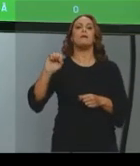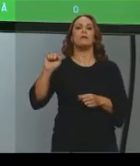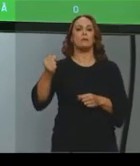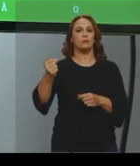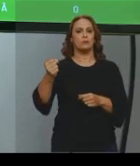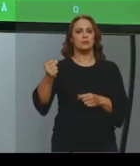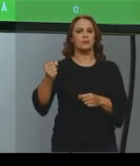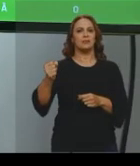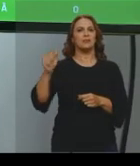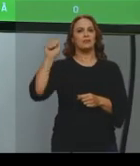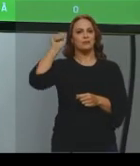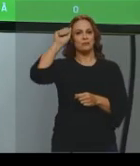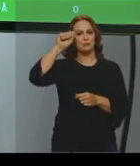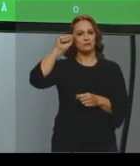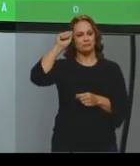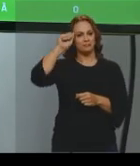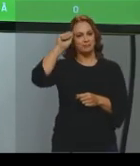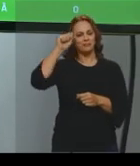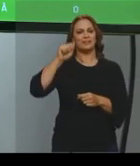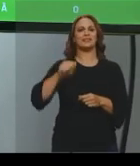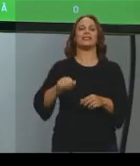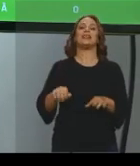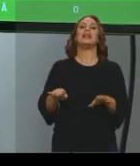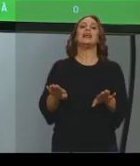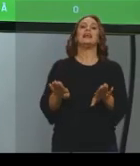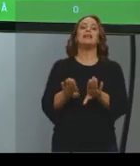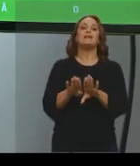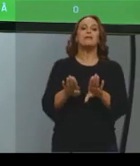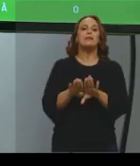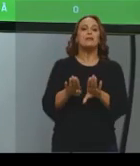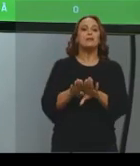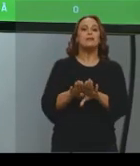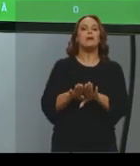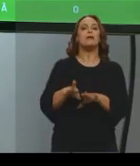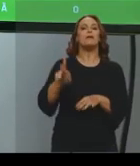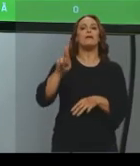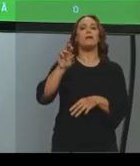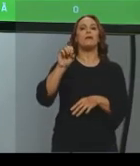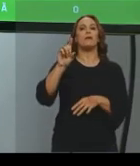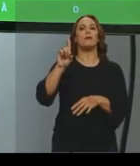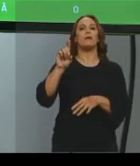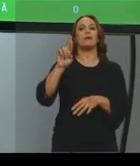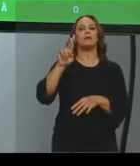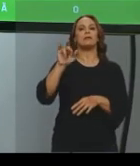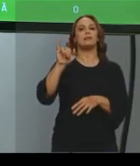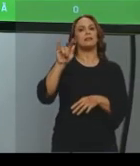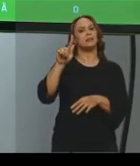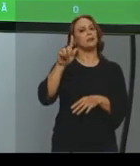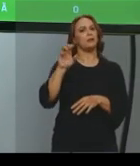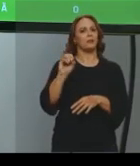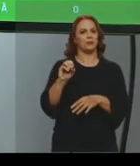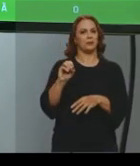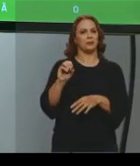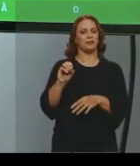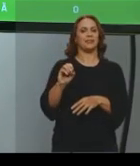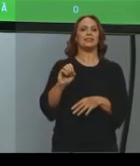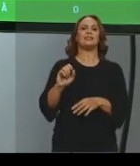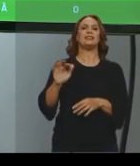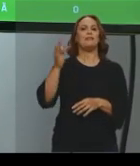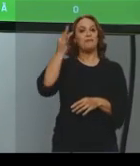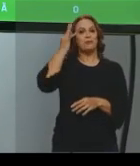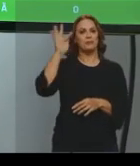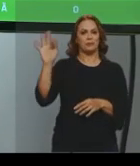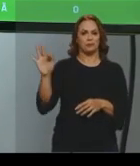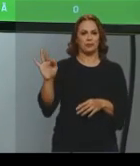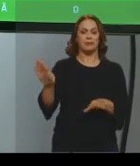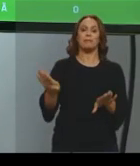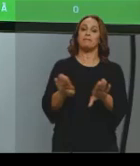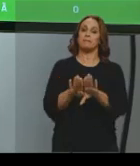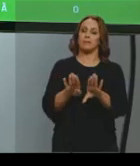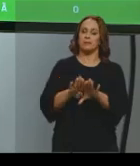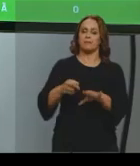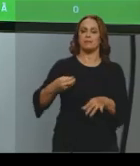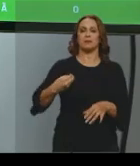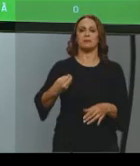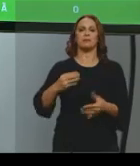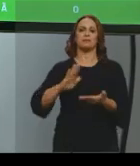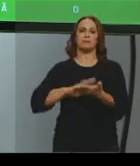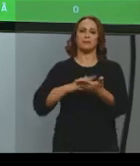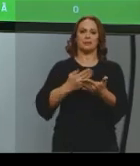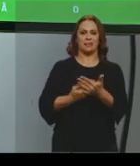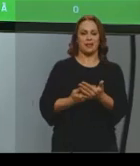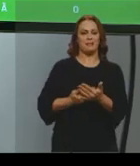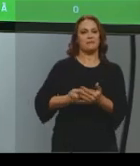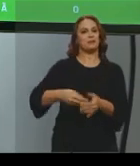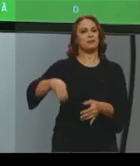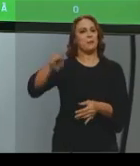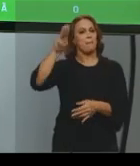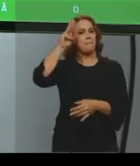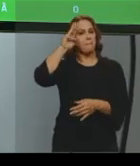Filosofia. Gostaria também de agradecer a presença dos nossos intérpretes de Libras, a Márcia Moura e o Guilherme Rodrigues.